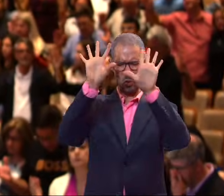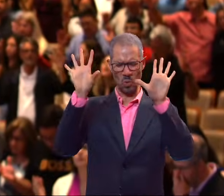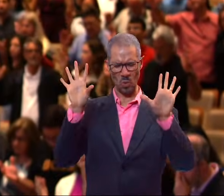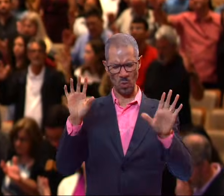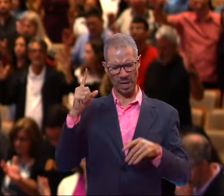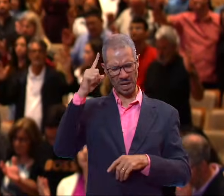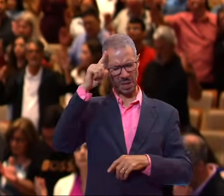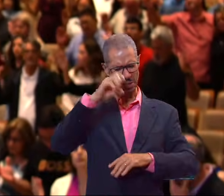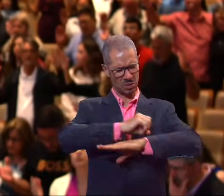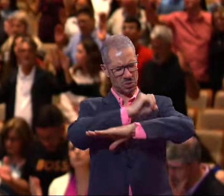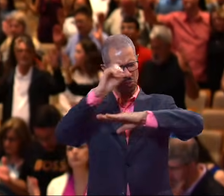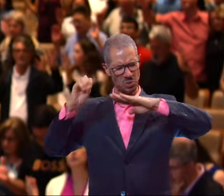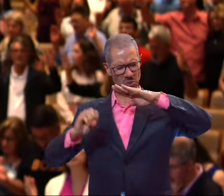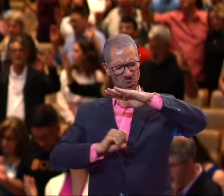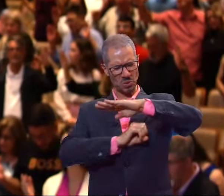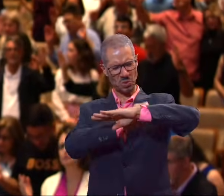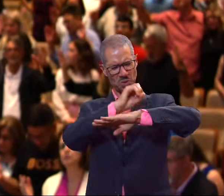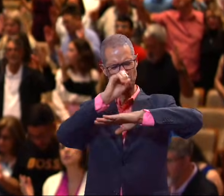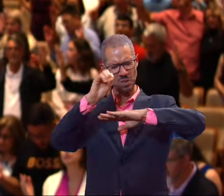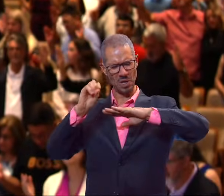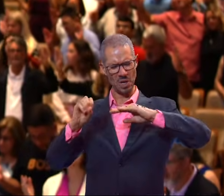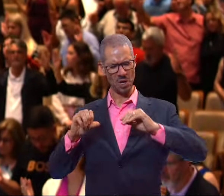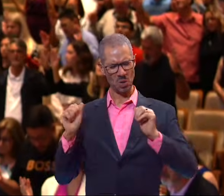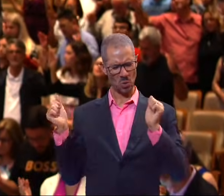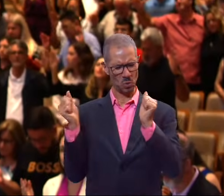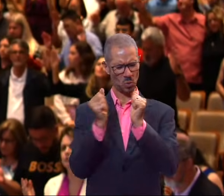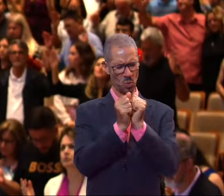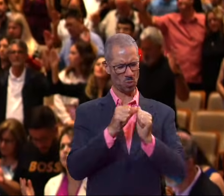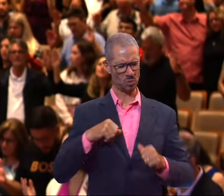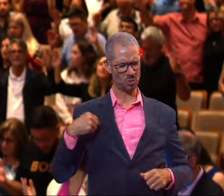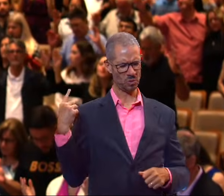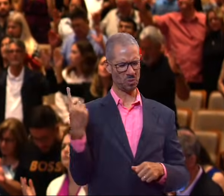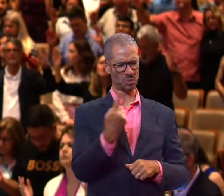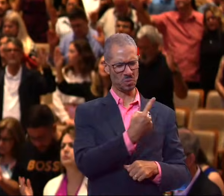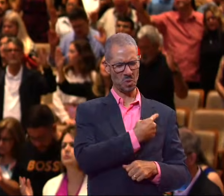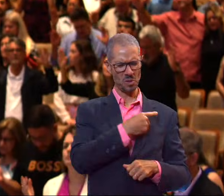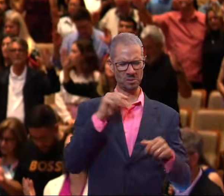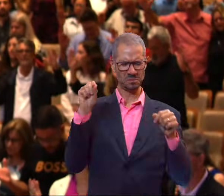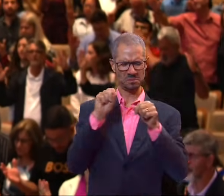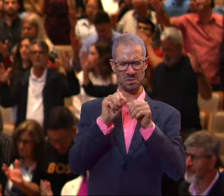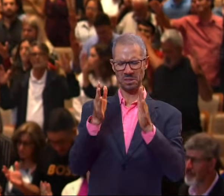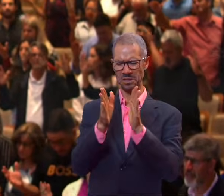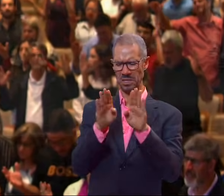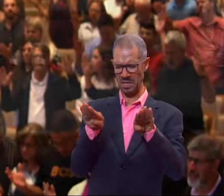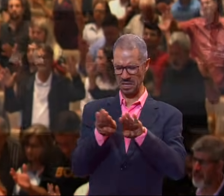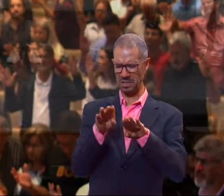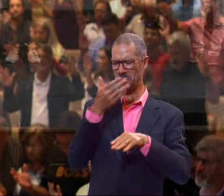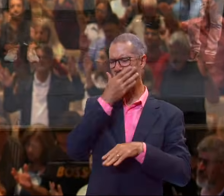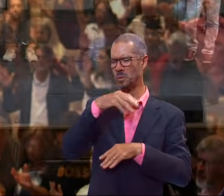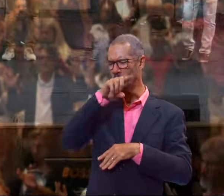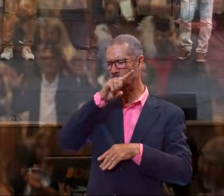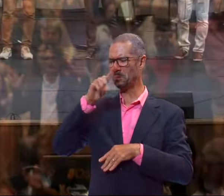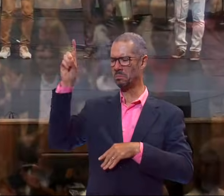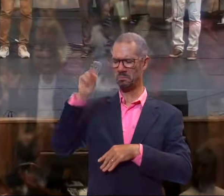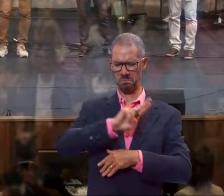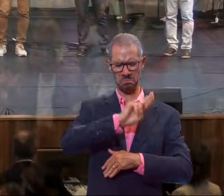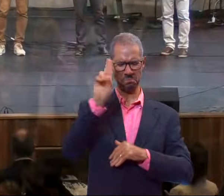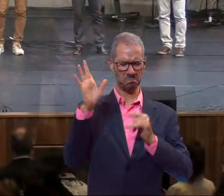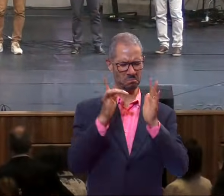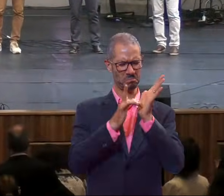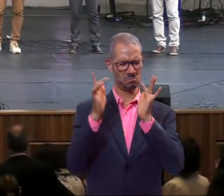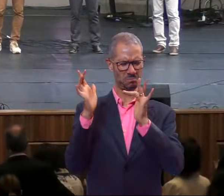dia manifestada entre nós. Faz assim, Pai. É no nome